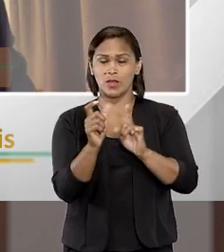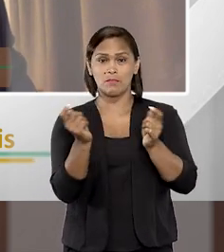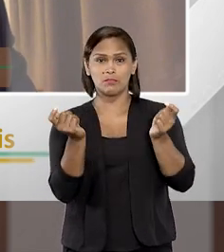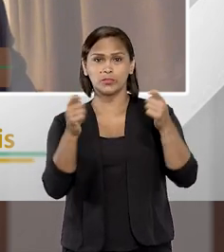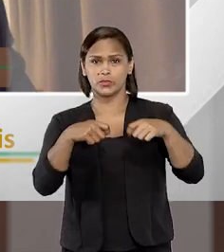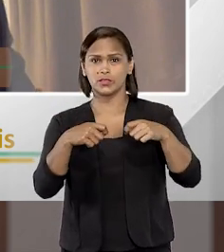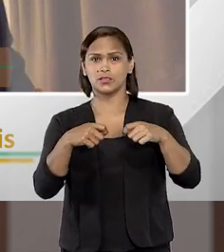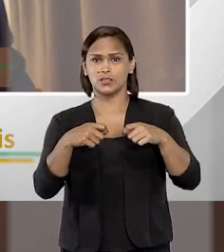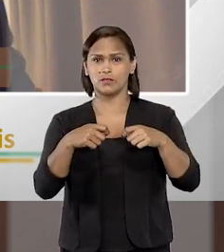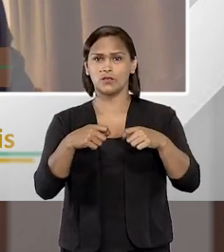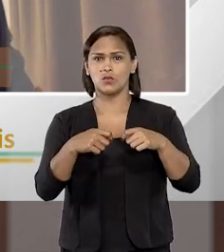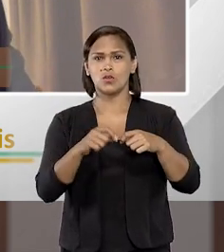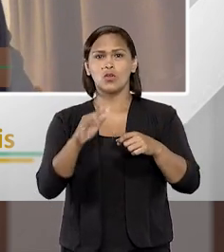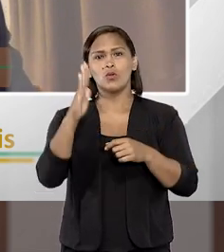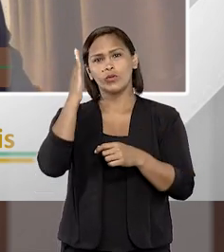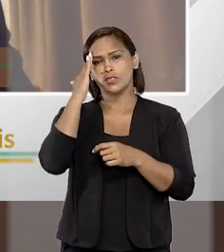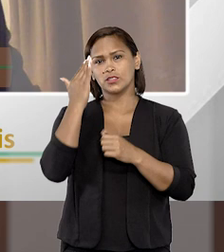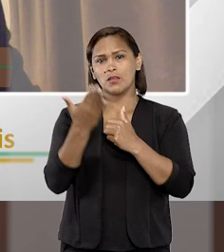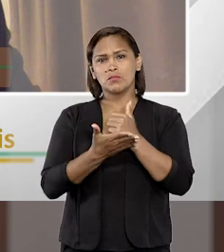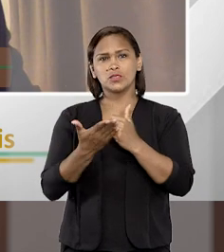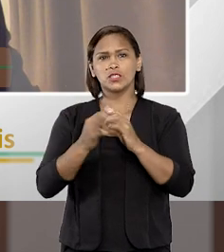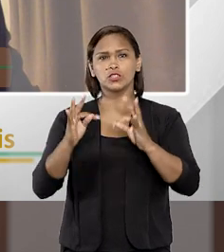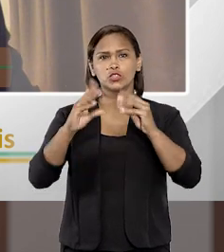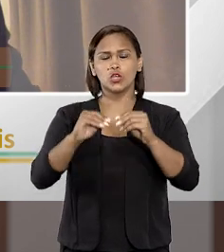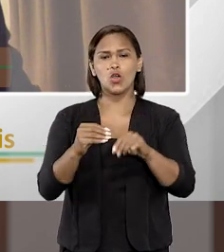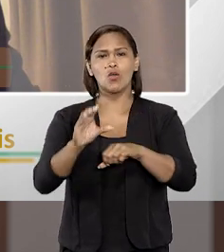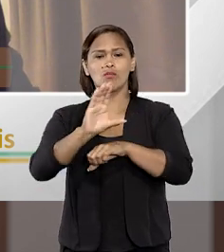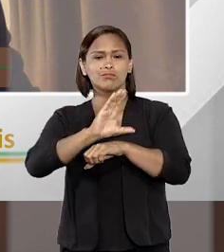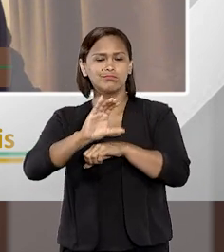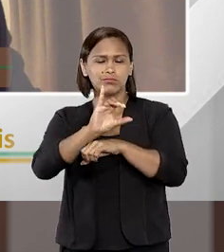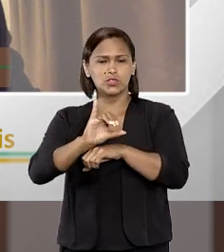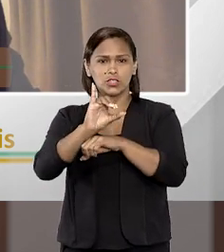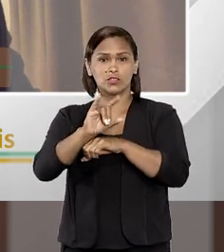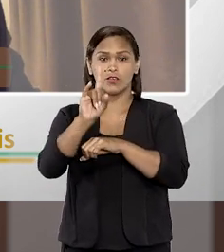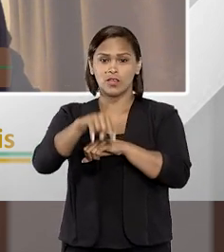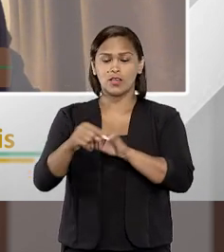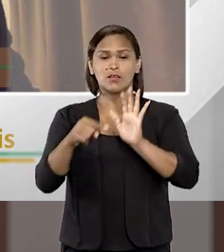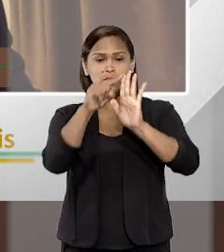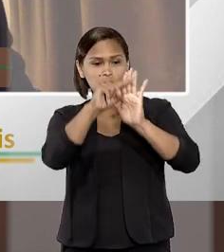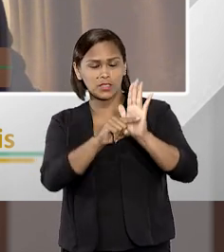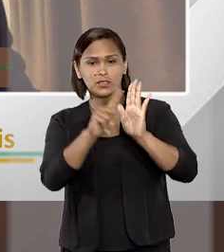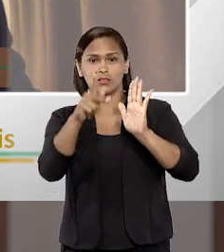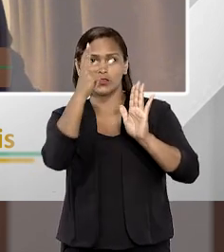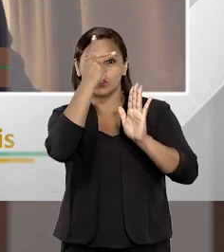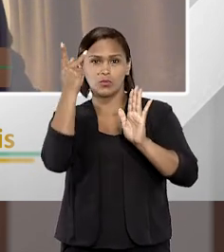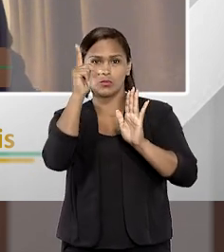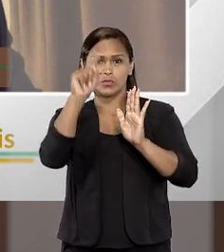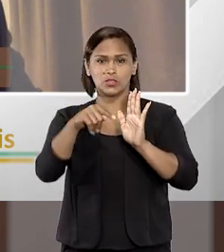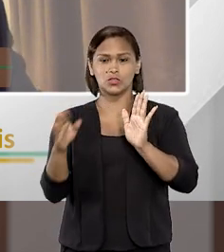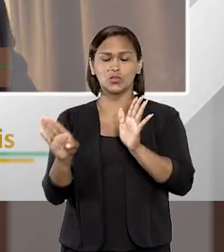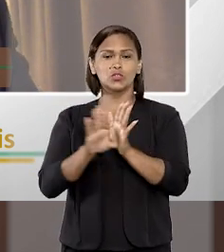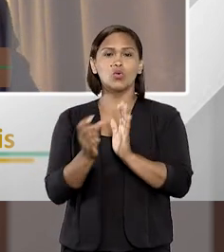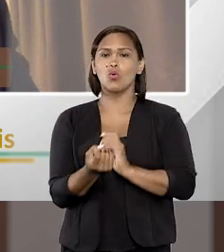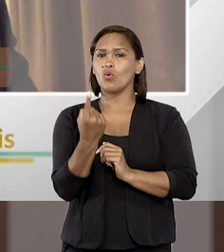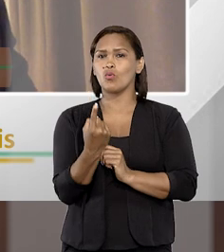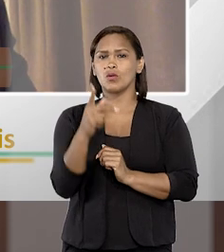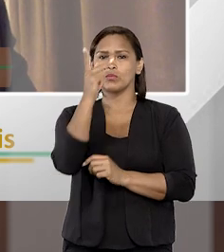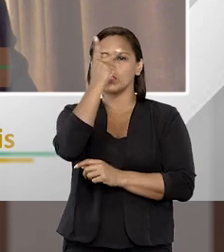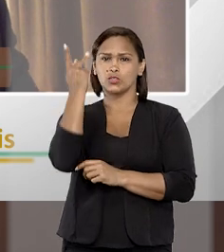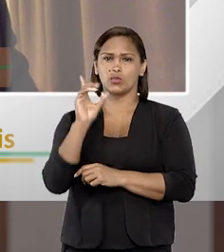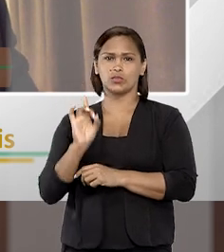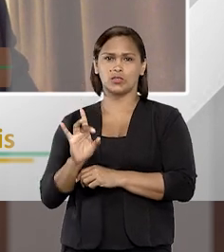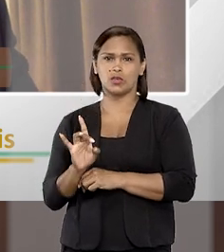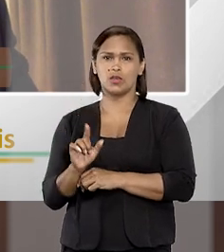possível é o que se entende mas é a dona da chave científico é que apresentação de uma pessoa apenas de uma única